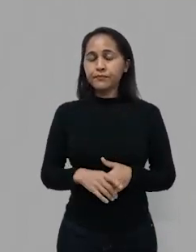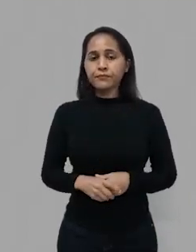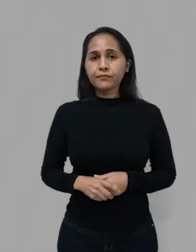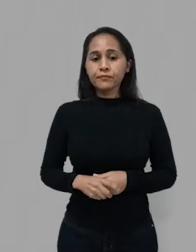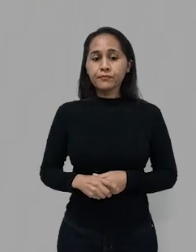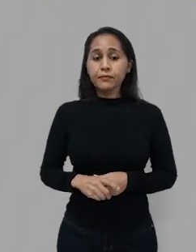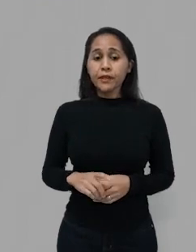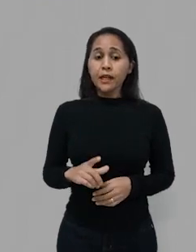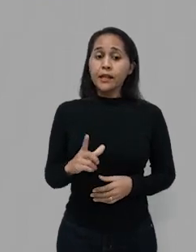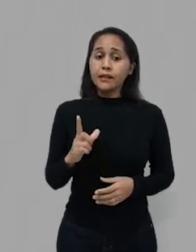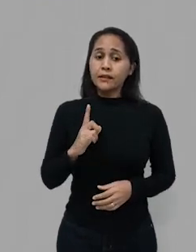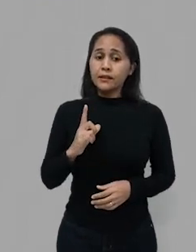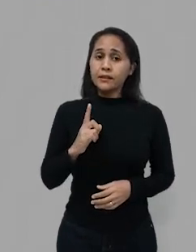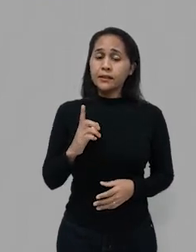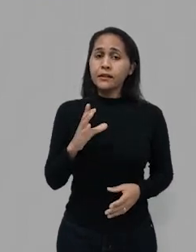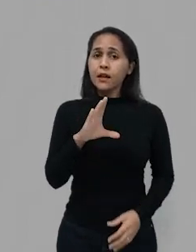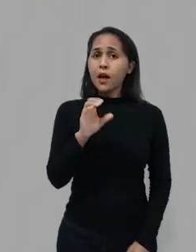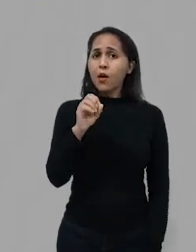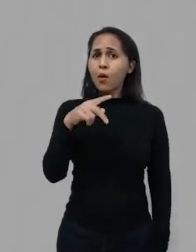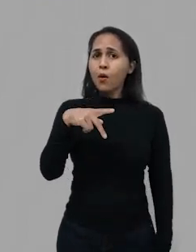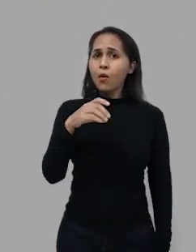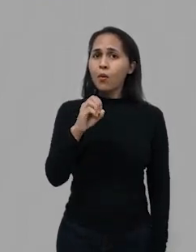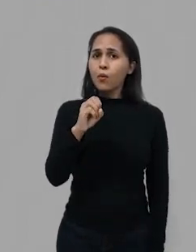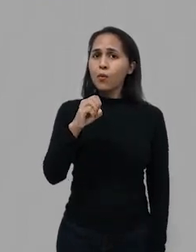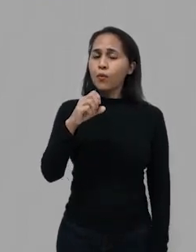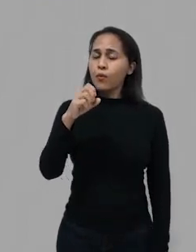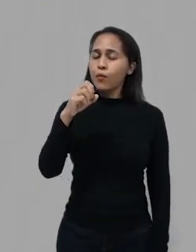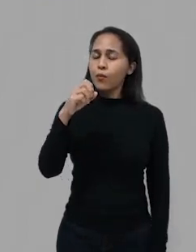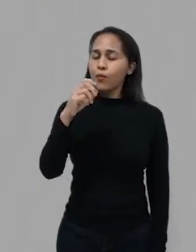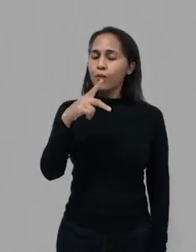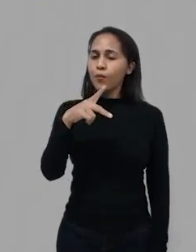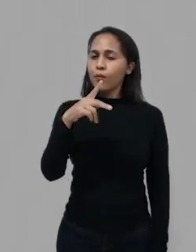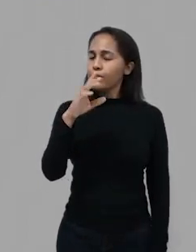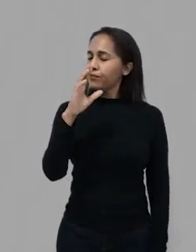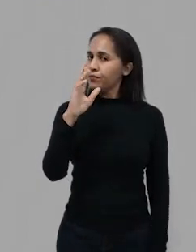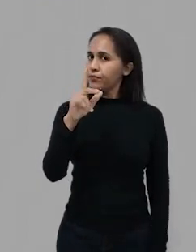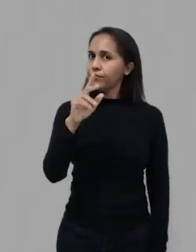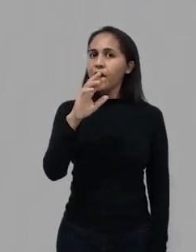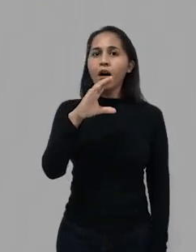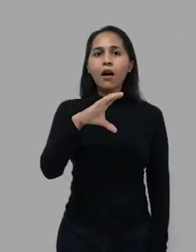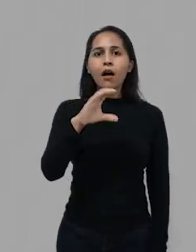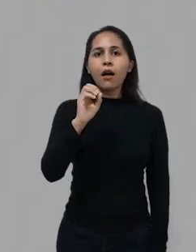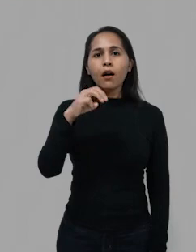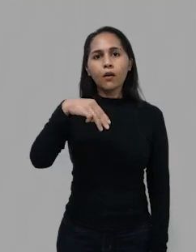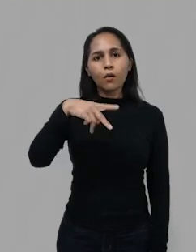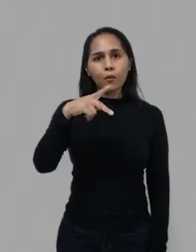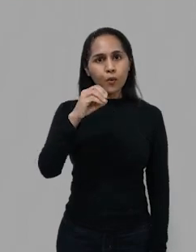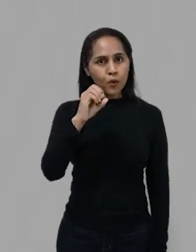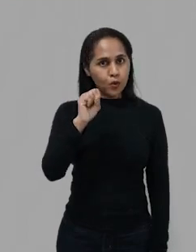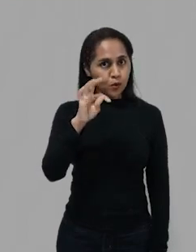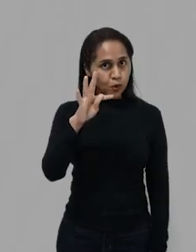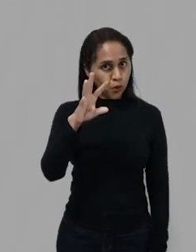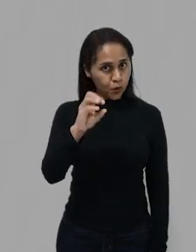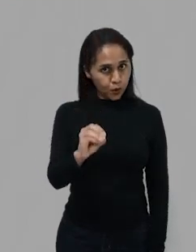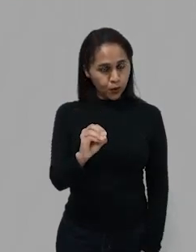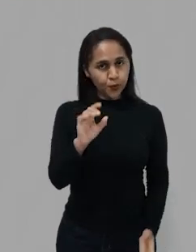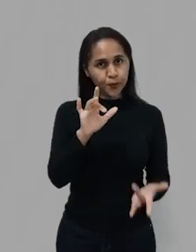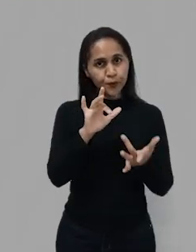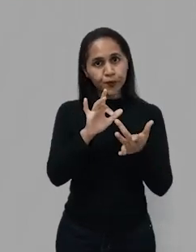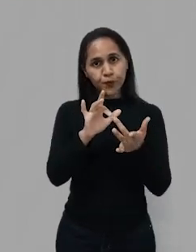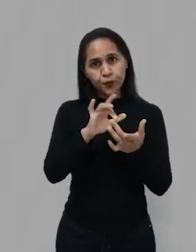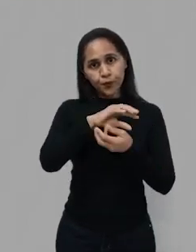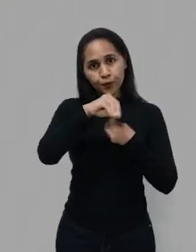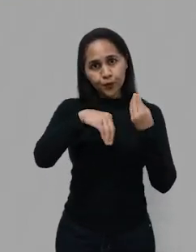temos compostos moleculares polares, essa substância, quando dissolvidas em água, a água vai quebrar a